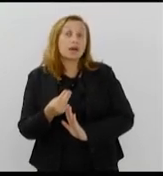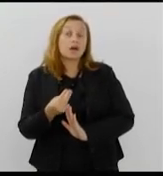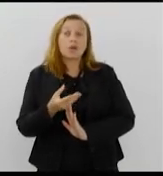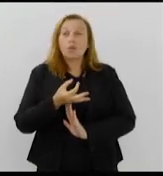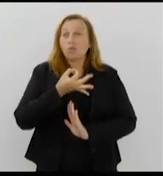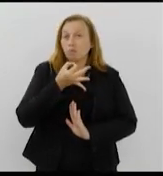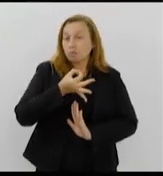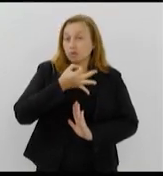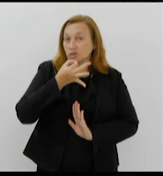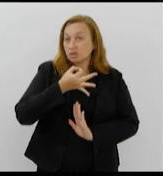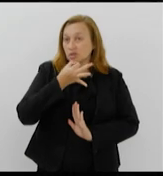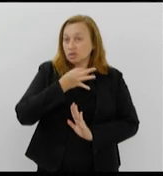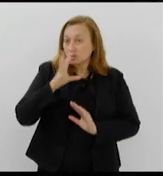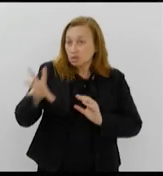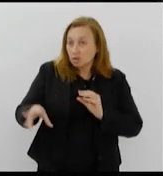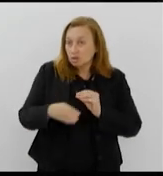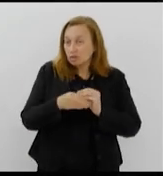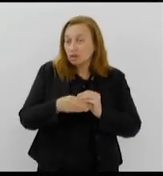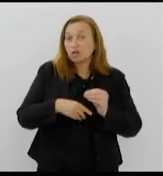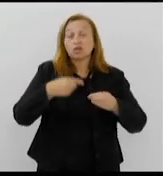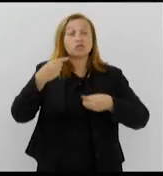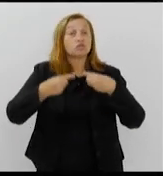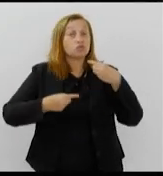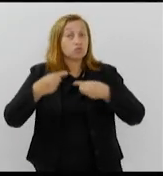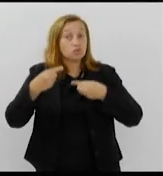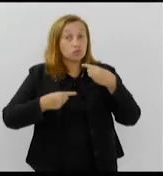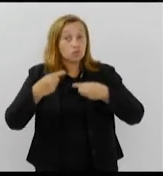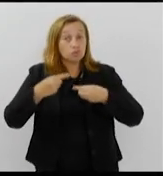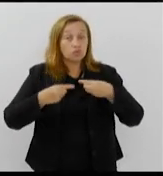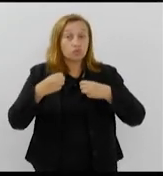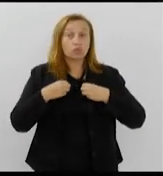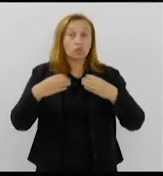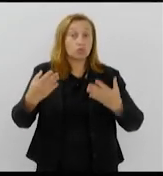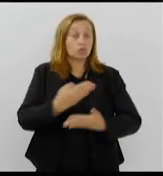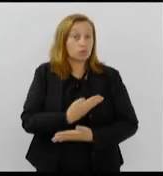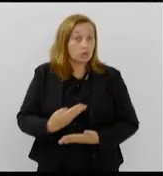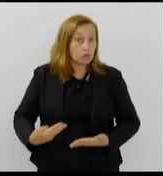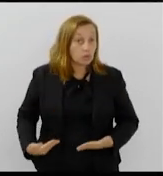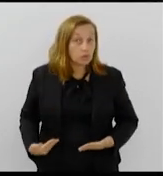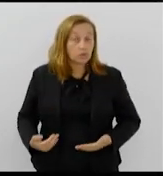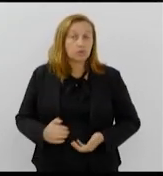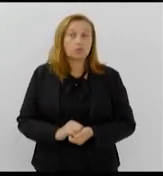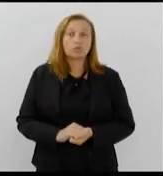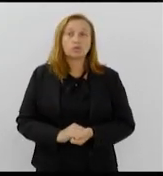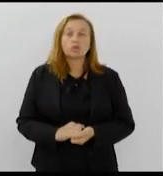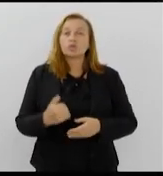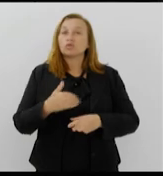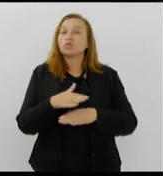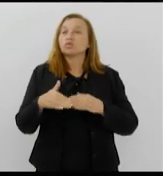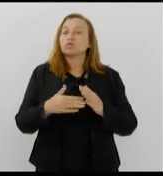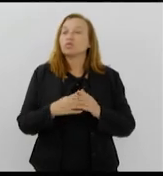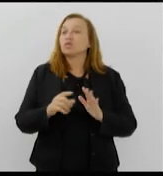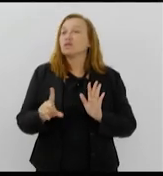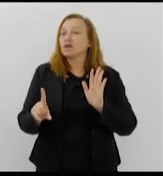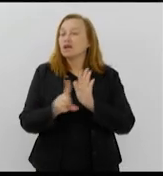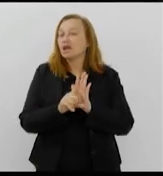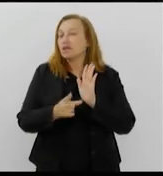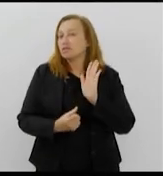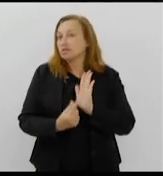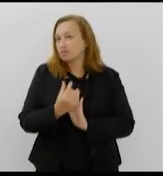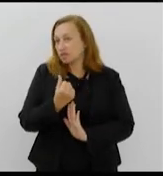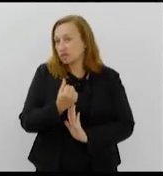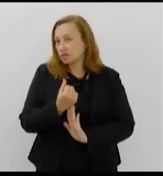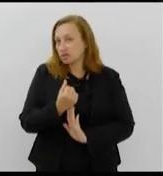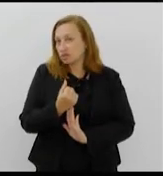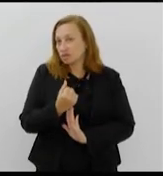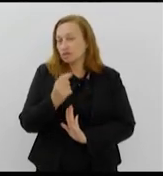opinar, emendar, discutir, fazer audiências públicas sobre todas as leis orçamentárias, isto